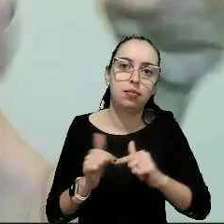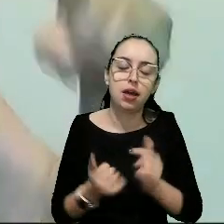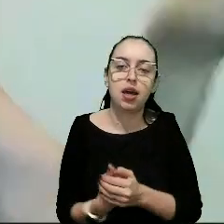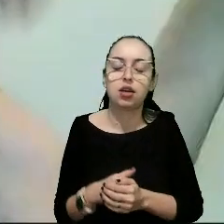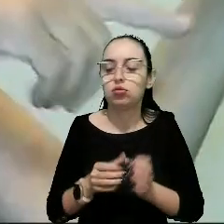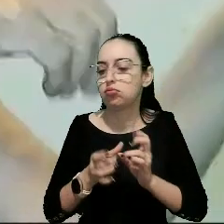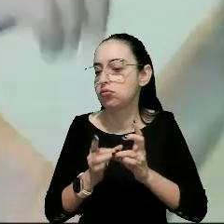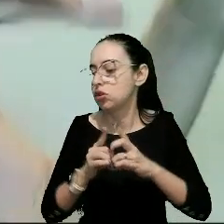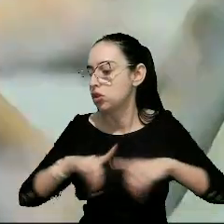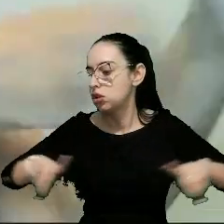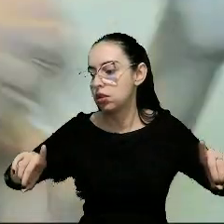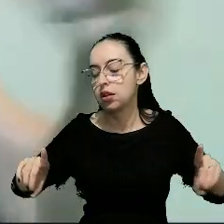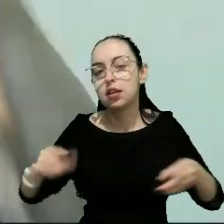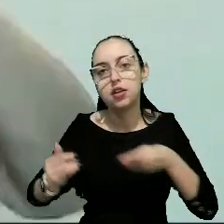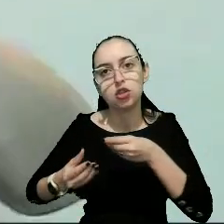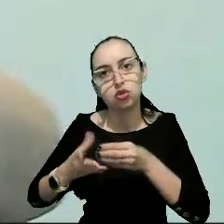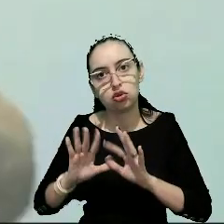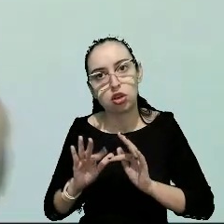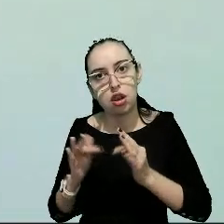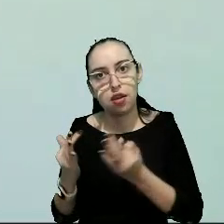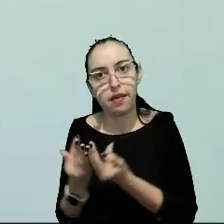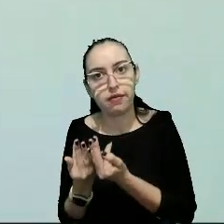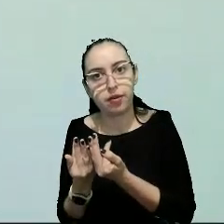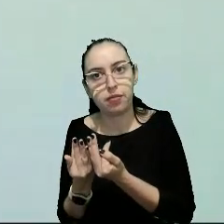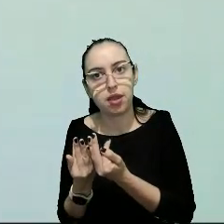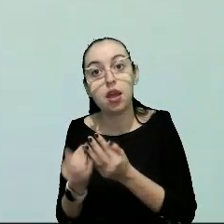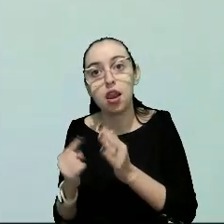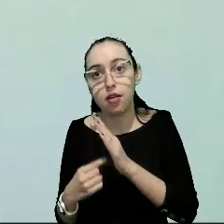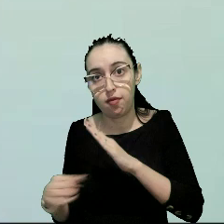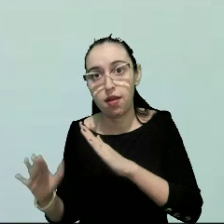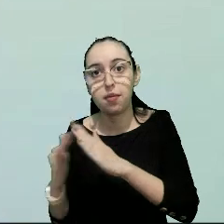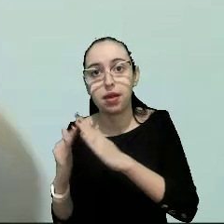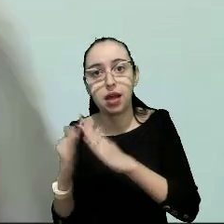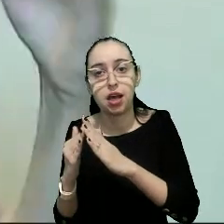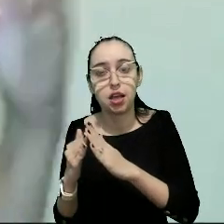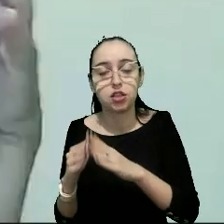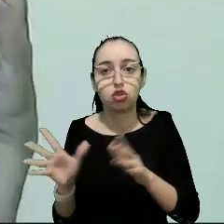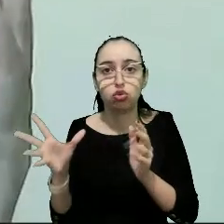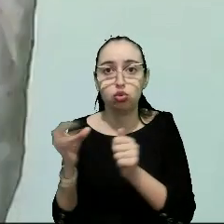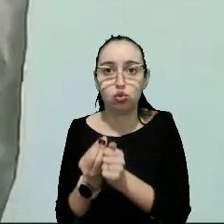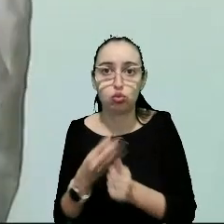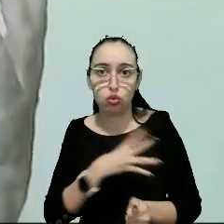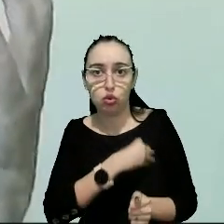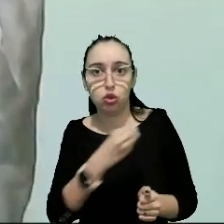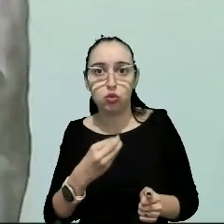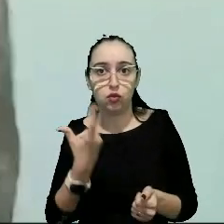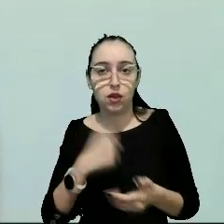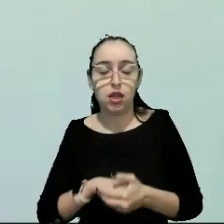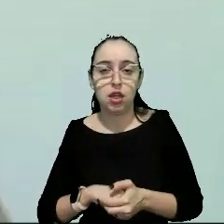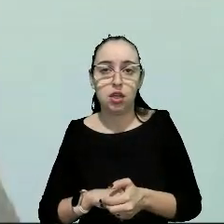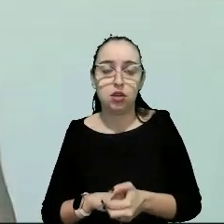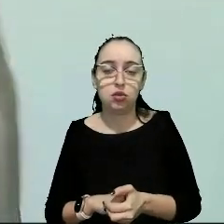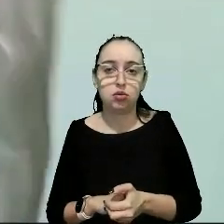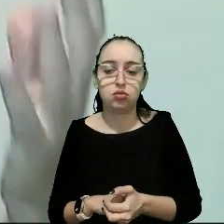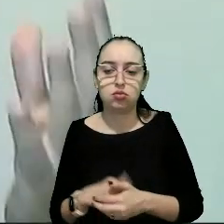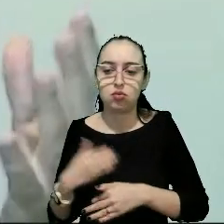que se separou e vai com os netos morar na casa dela. Então, nós temos uma